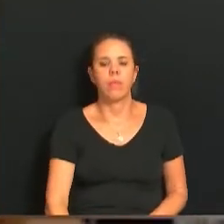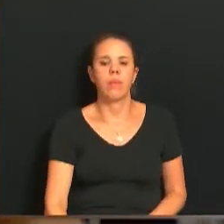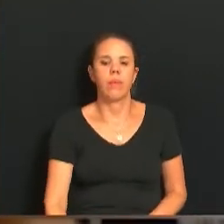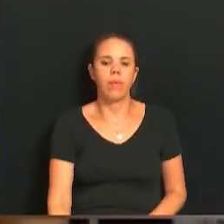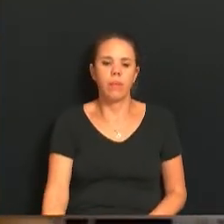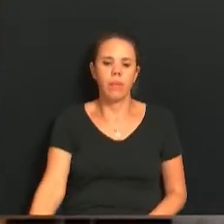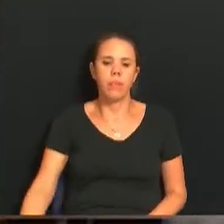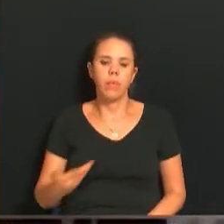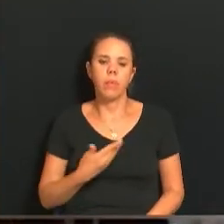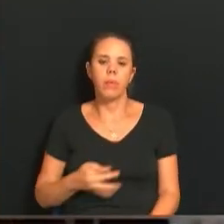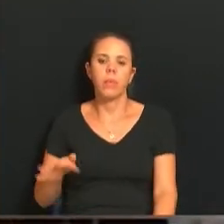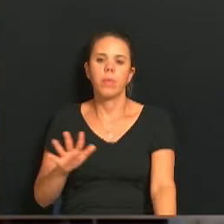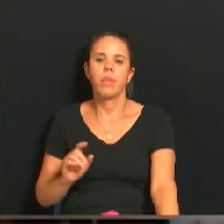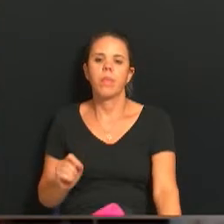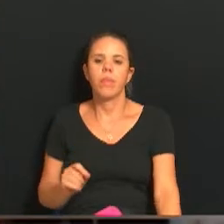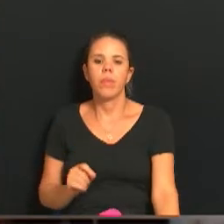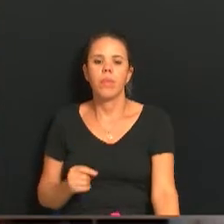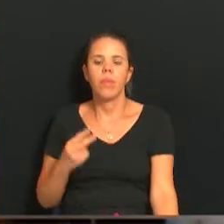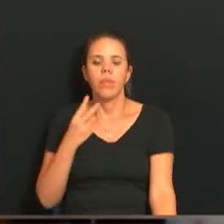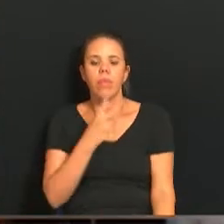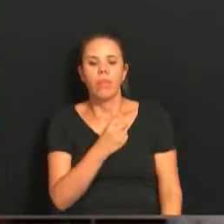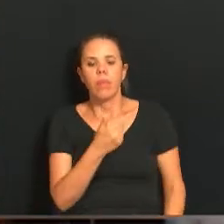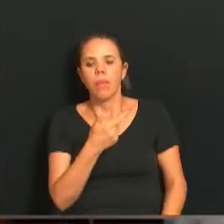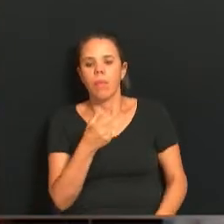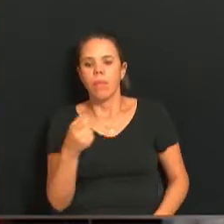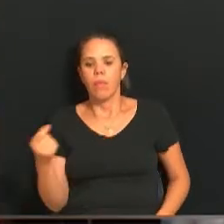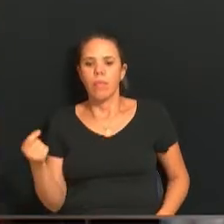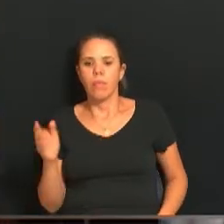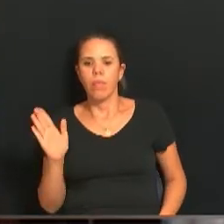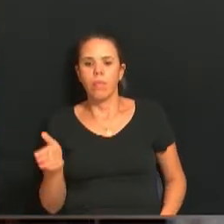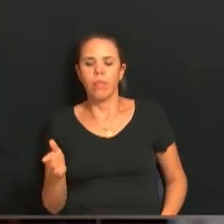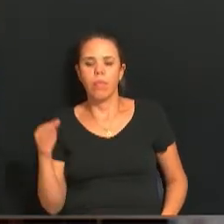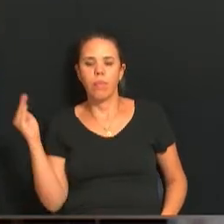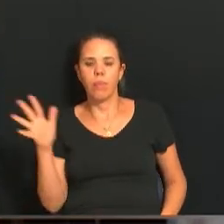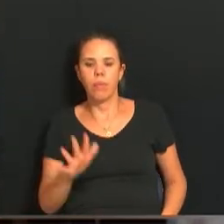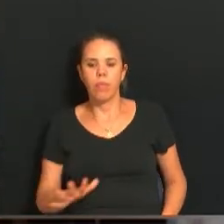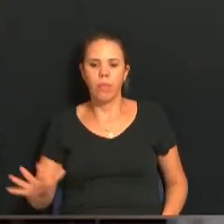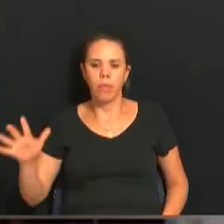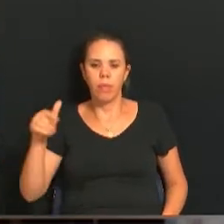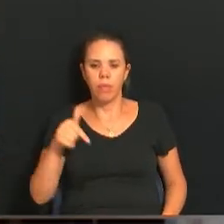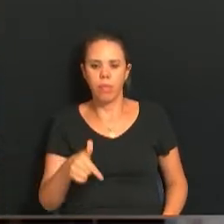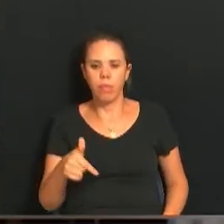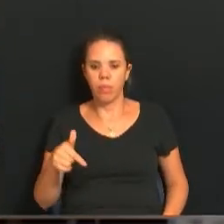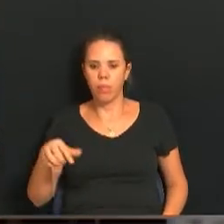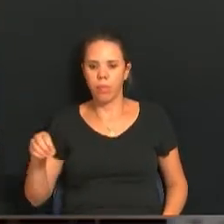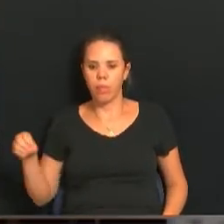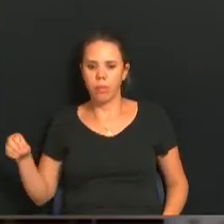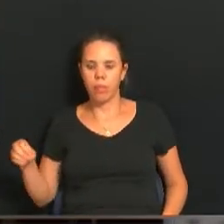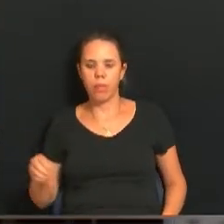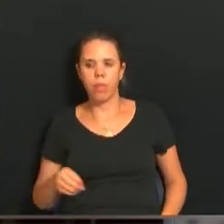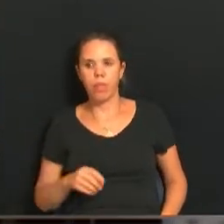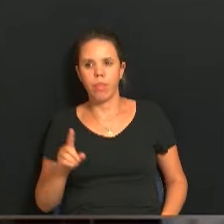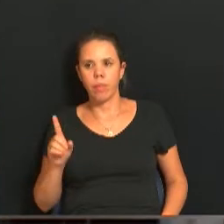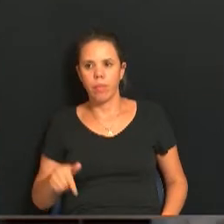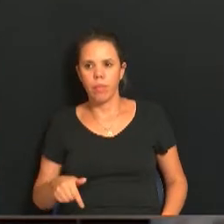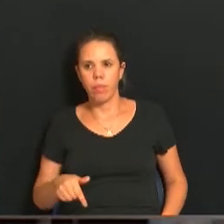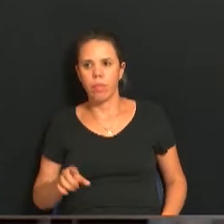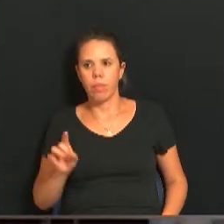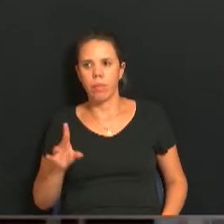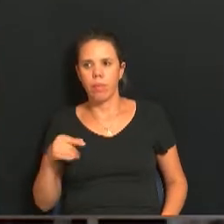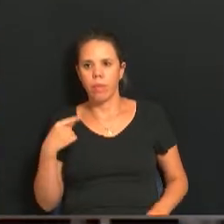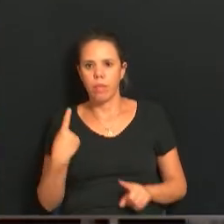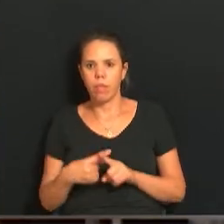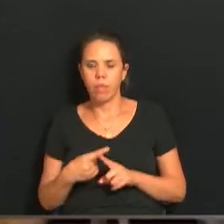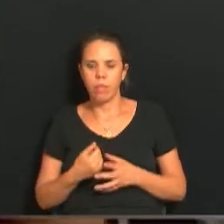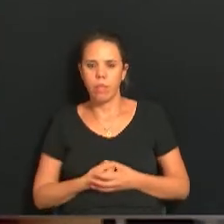União, que desde 2020 já alienou no Brasil inteiro mais de 700 imóveis. E esse seria apenas mais um,